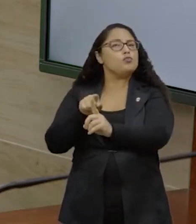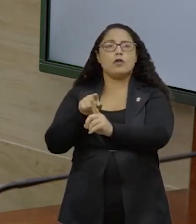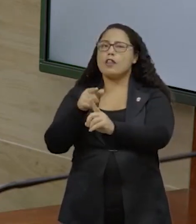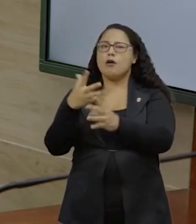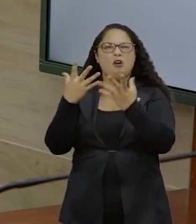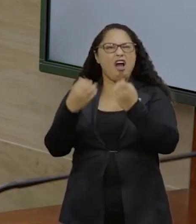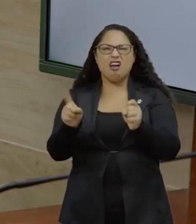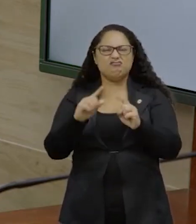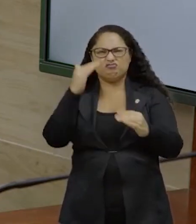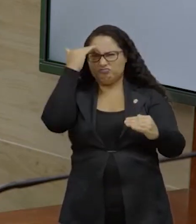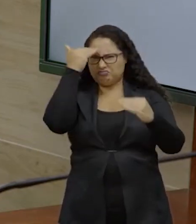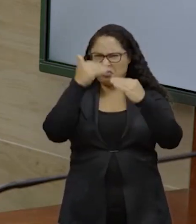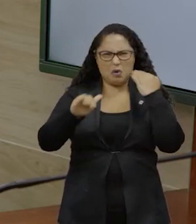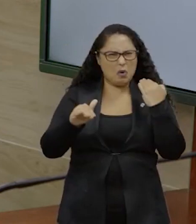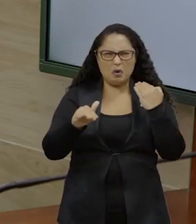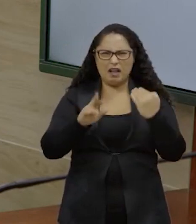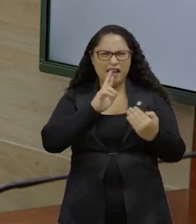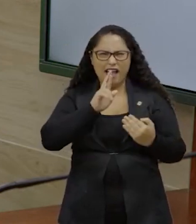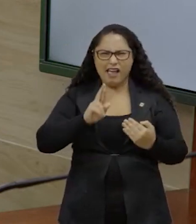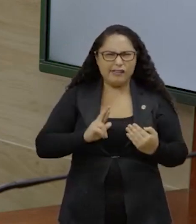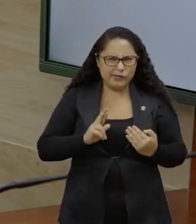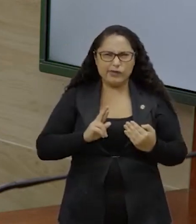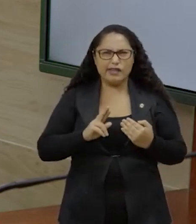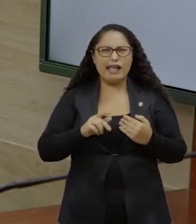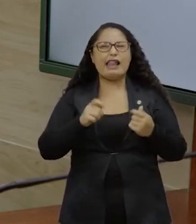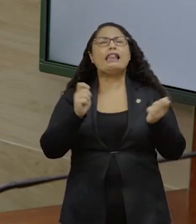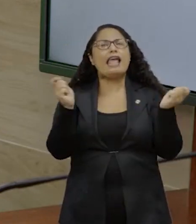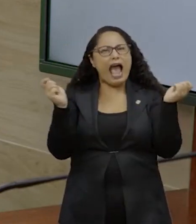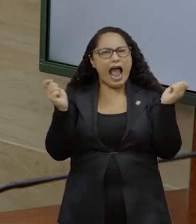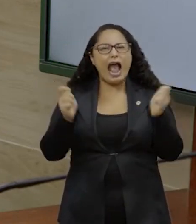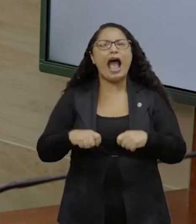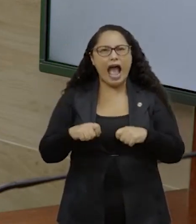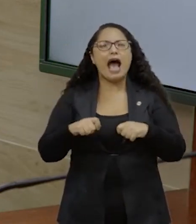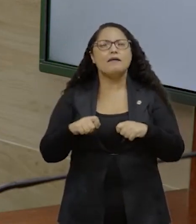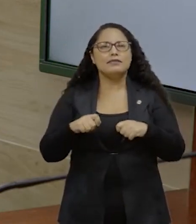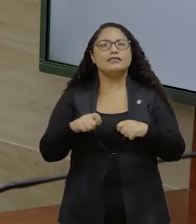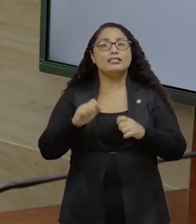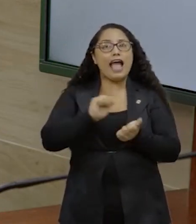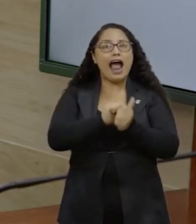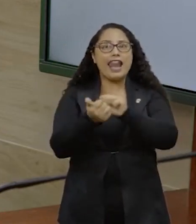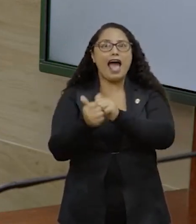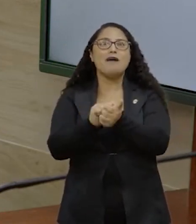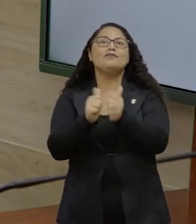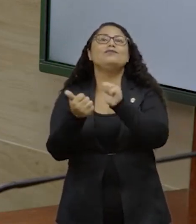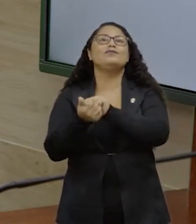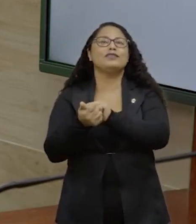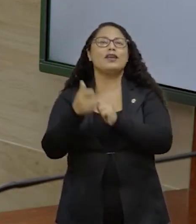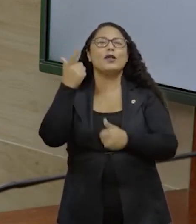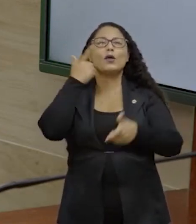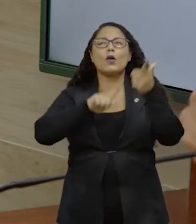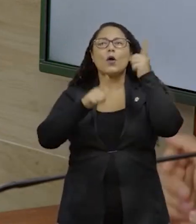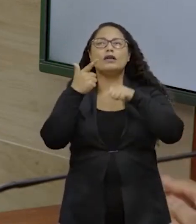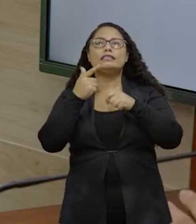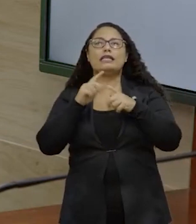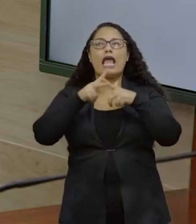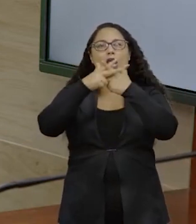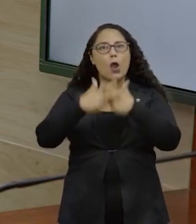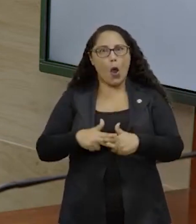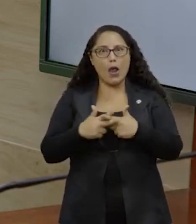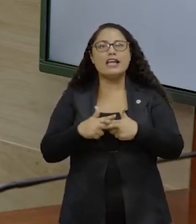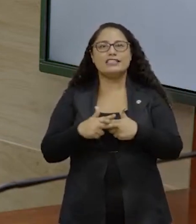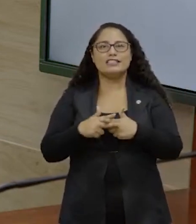não aceitou, não concorda com aquela resposta, ele tem a capacidade de se adaptar. Ele consegue se